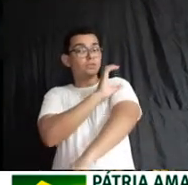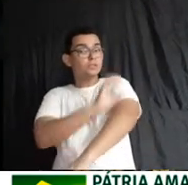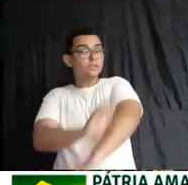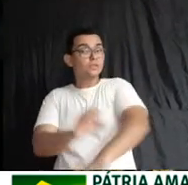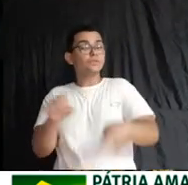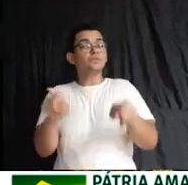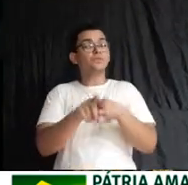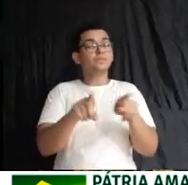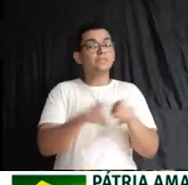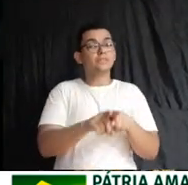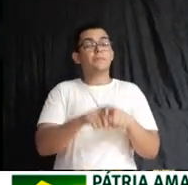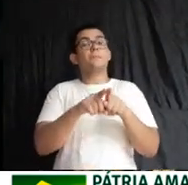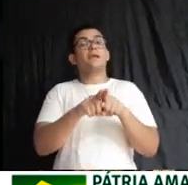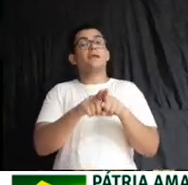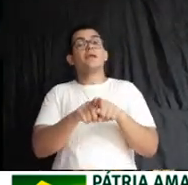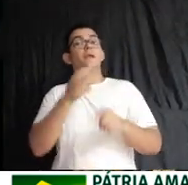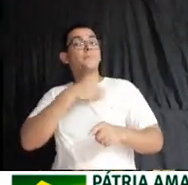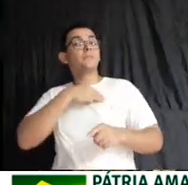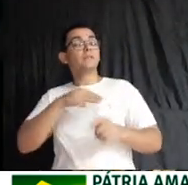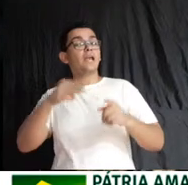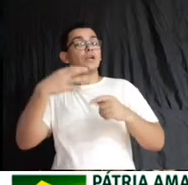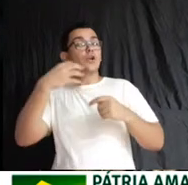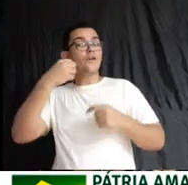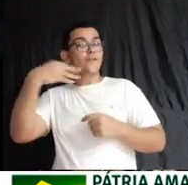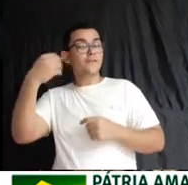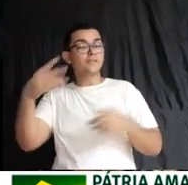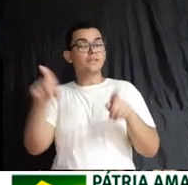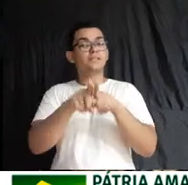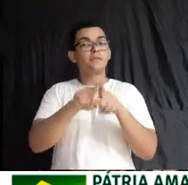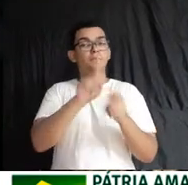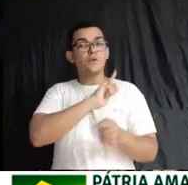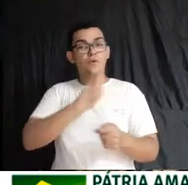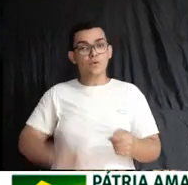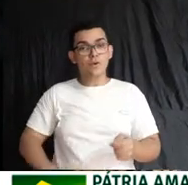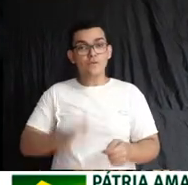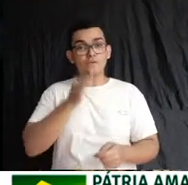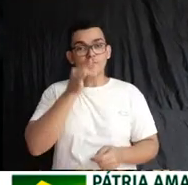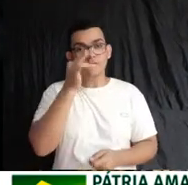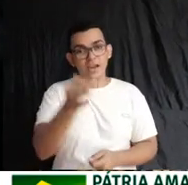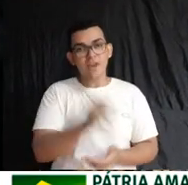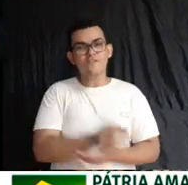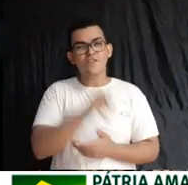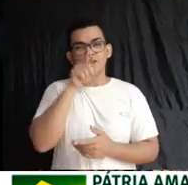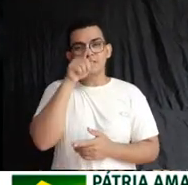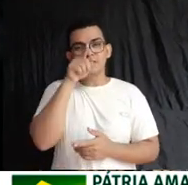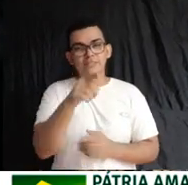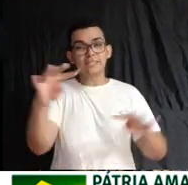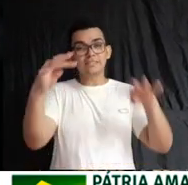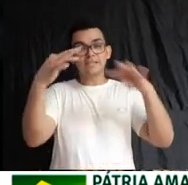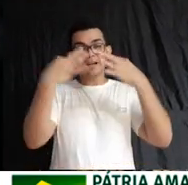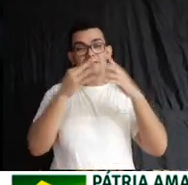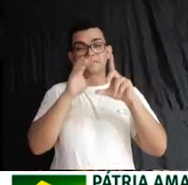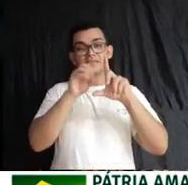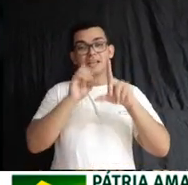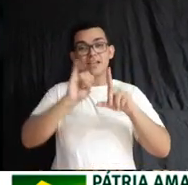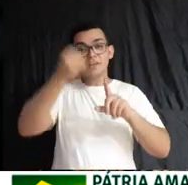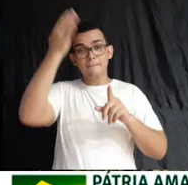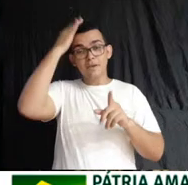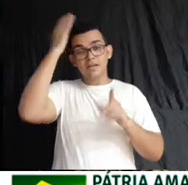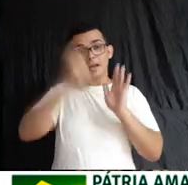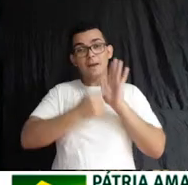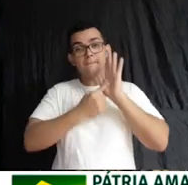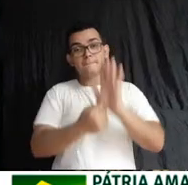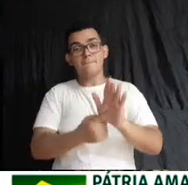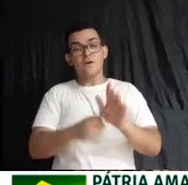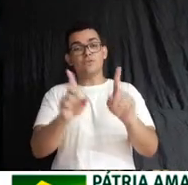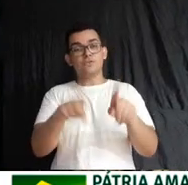e agradecendo o Ministério de Turismo e o Governo Federal. Você está assistindo a live Ji-Paraná Música Mostra.